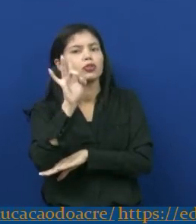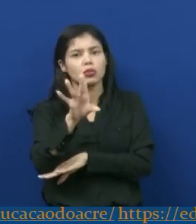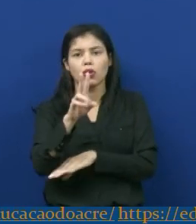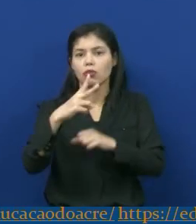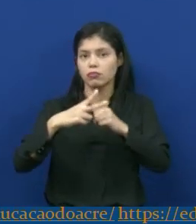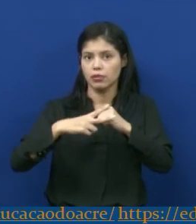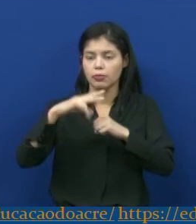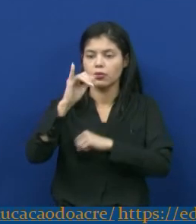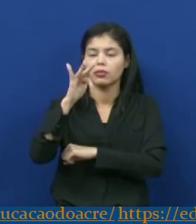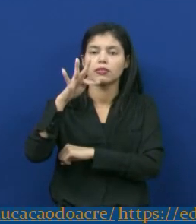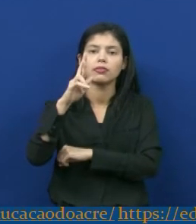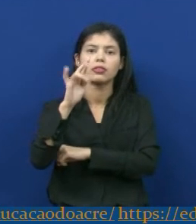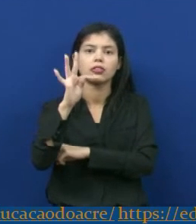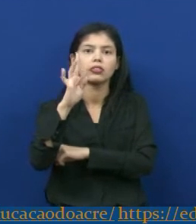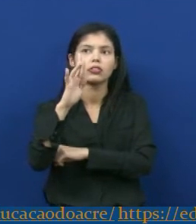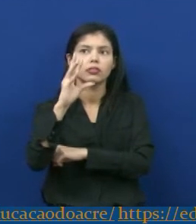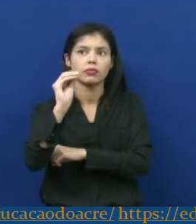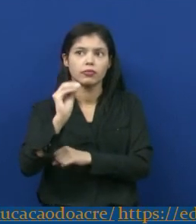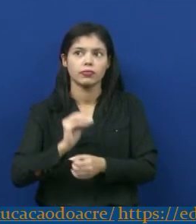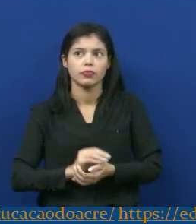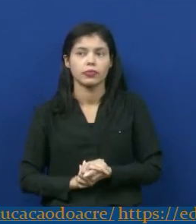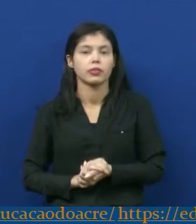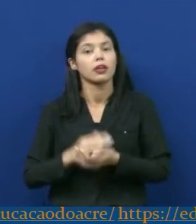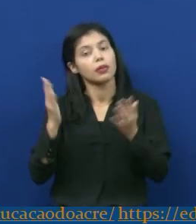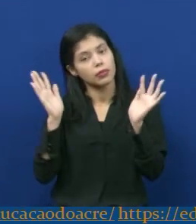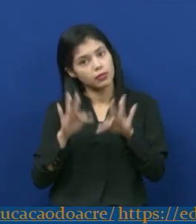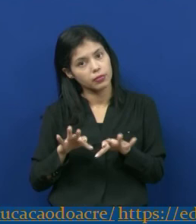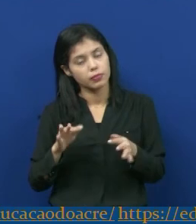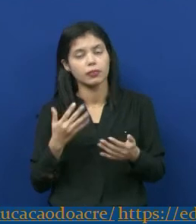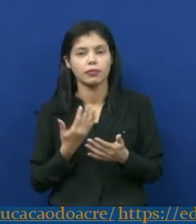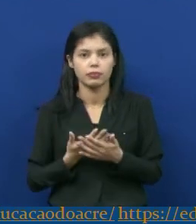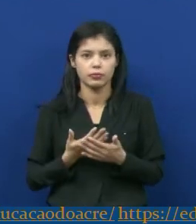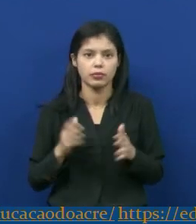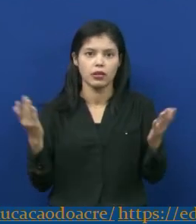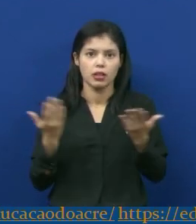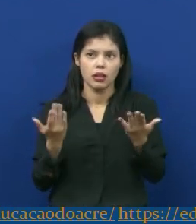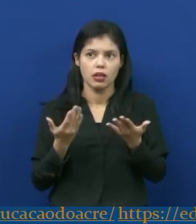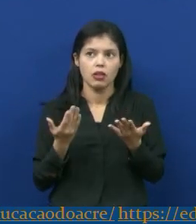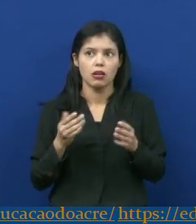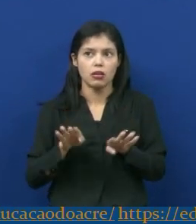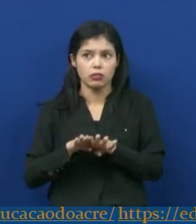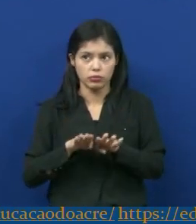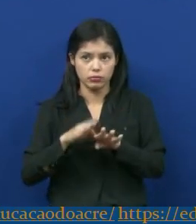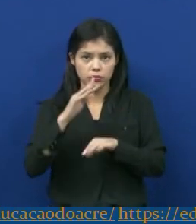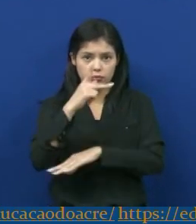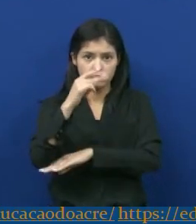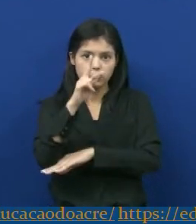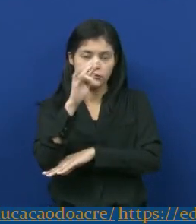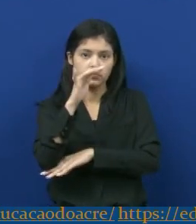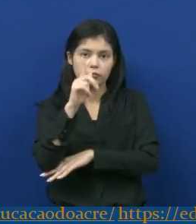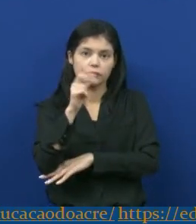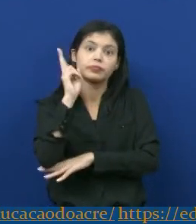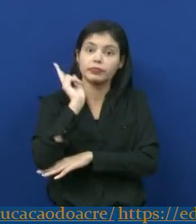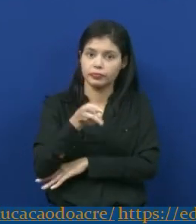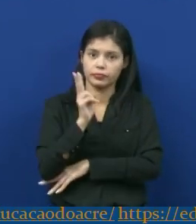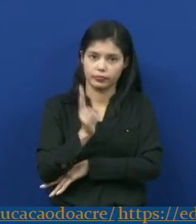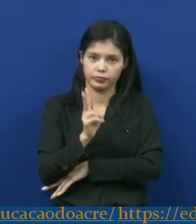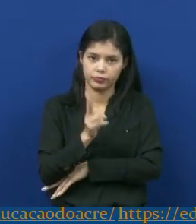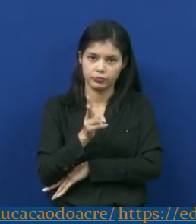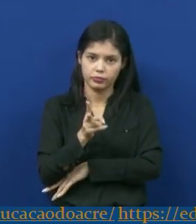no infinitivo. Então, para finalizar, né, essas perífrases aí não servem para quê, né? Ela deve ser